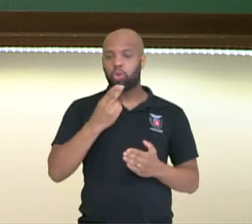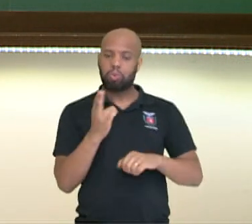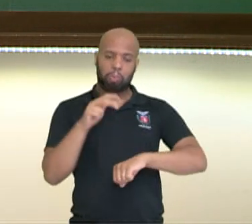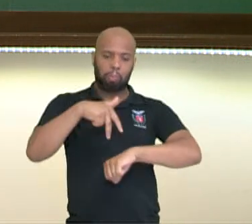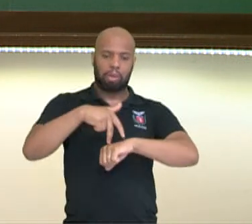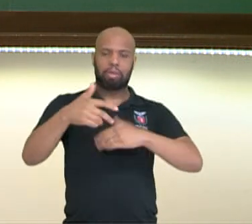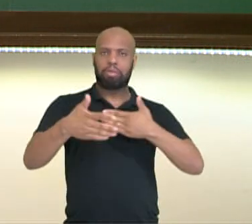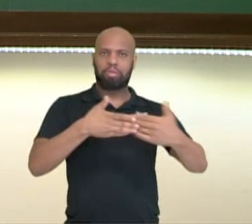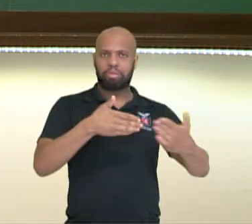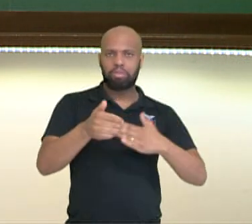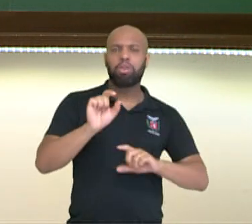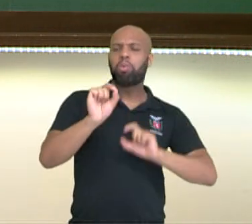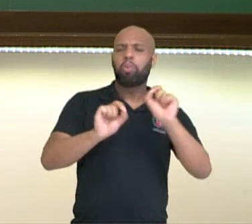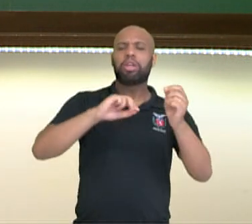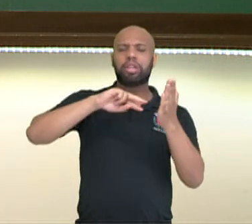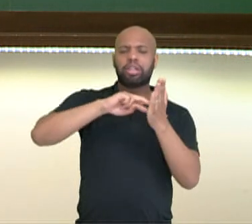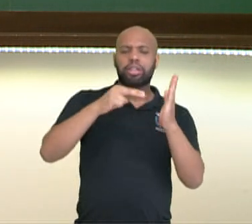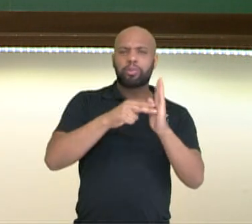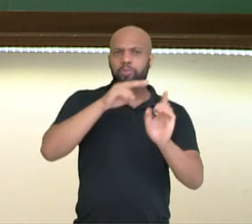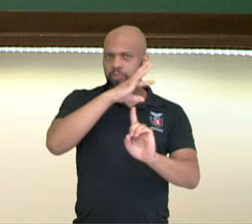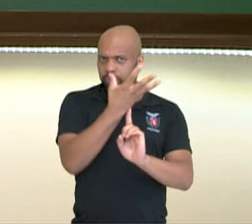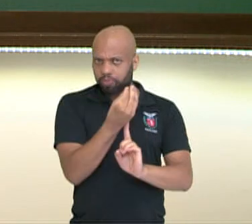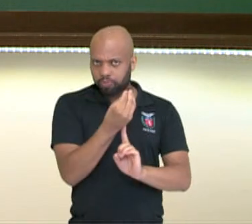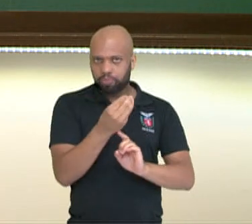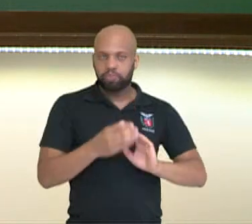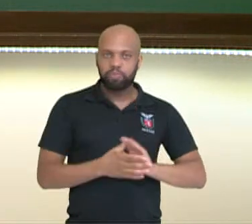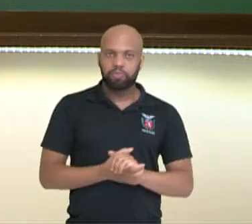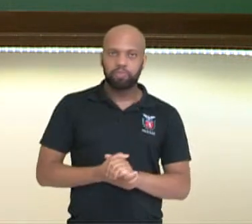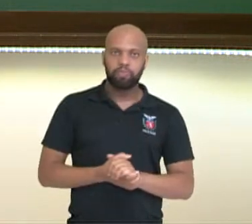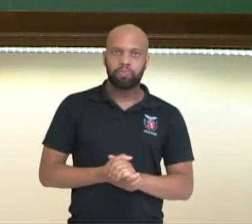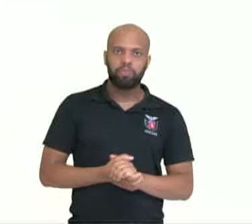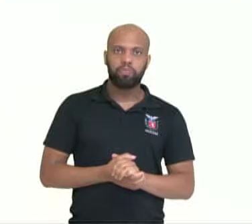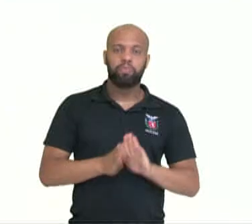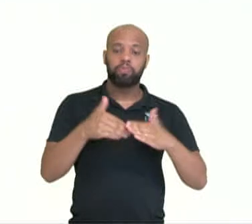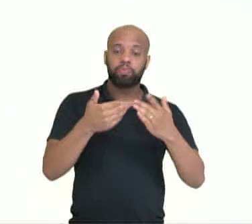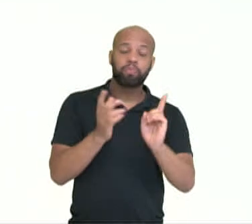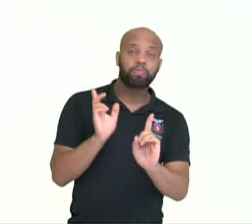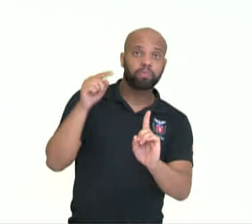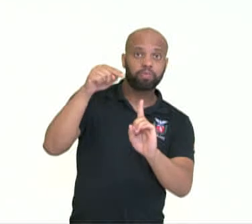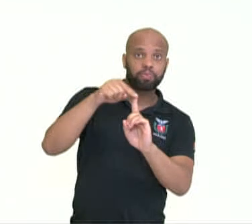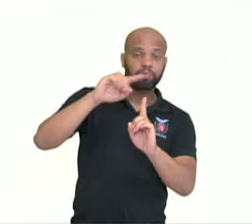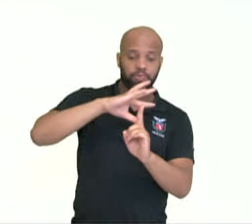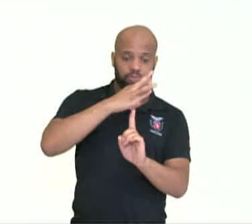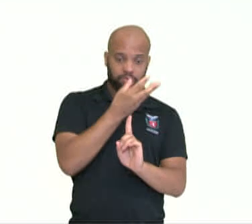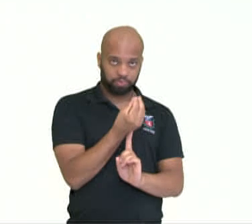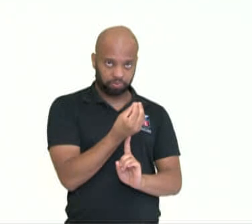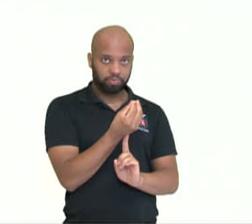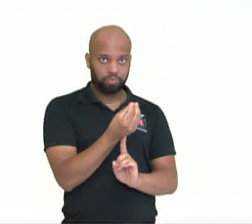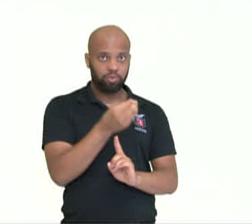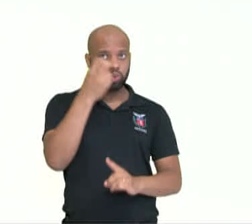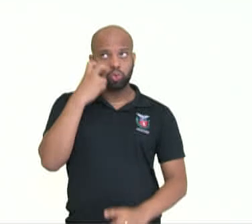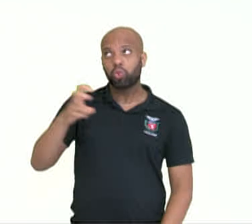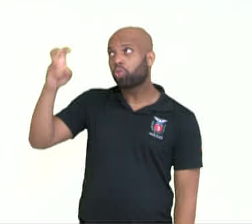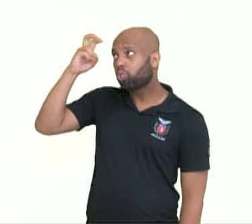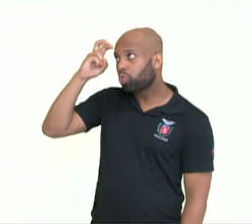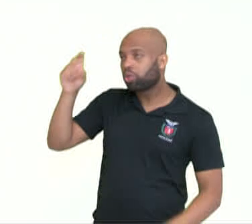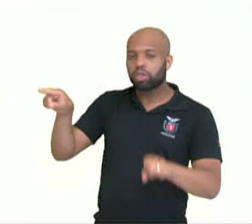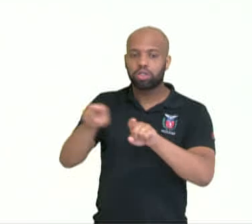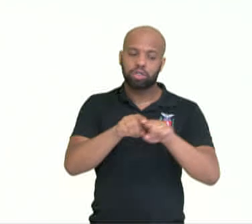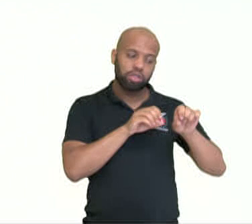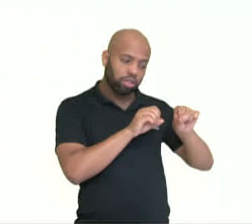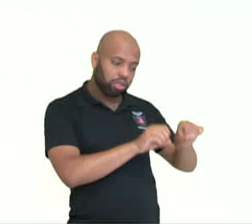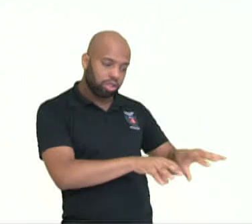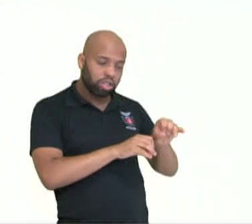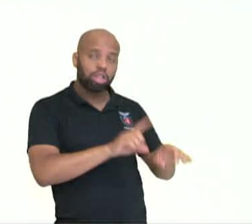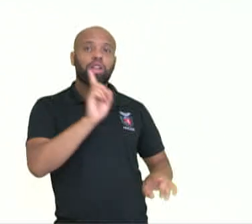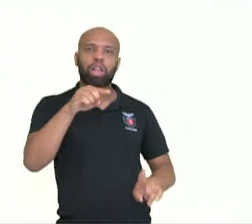tanto faz. O que é arte para você, tá? Então, vamos lá. Funções da arte. Cultura e educação. É uma das funções da